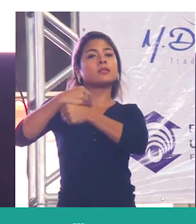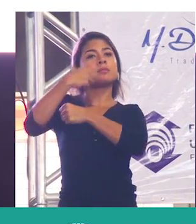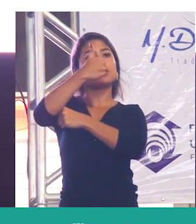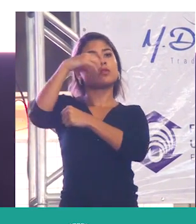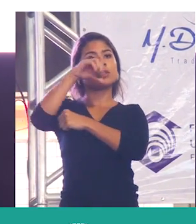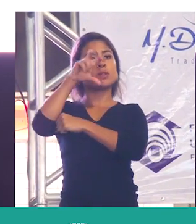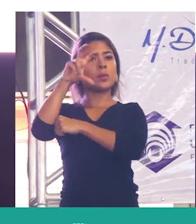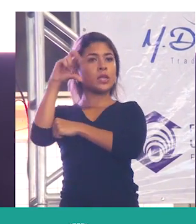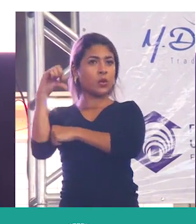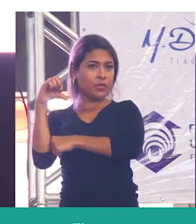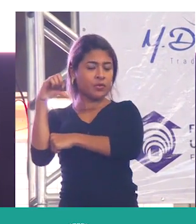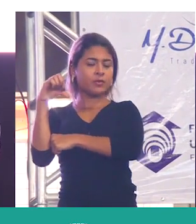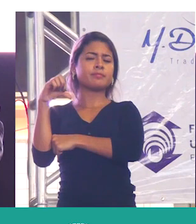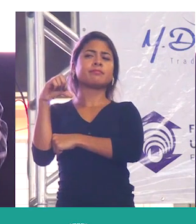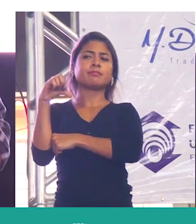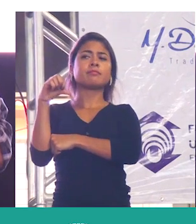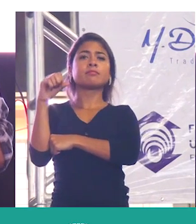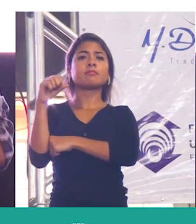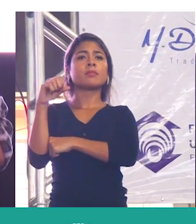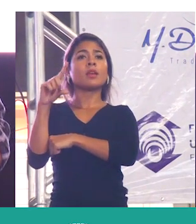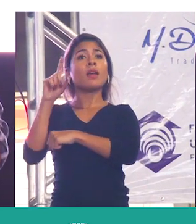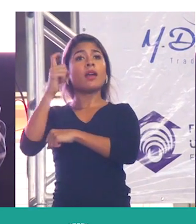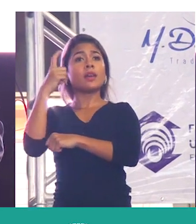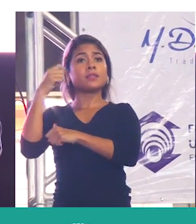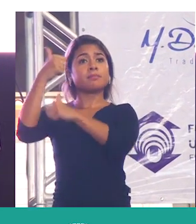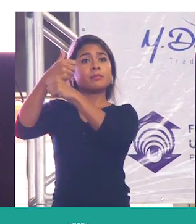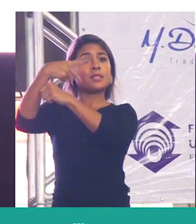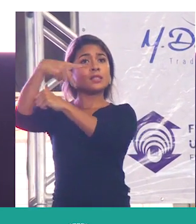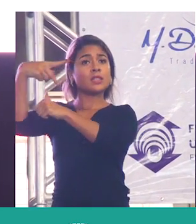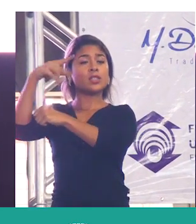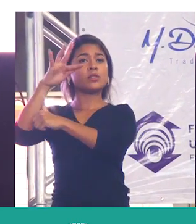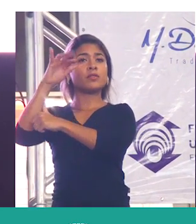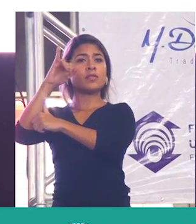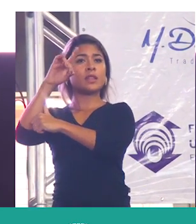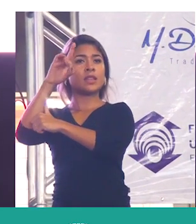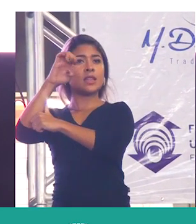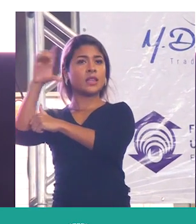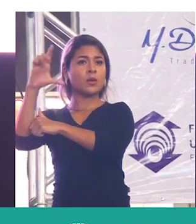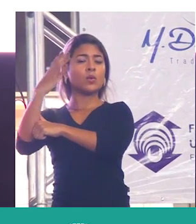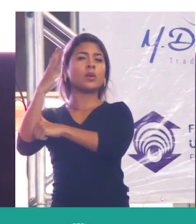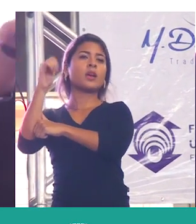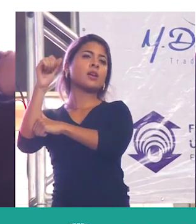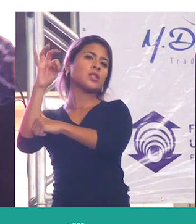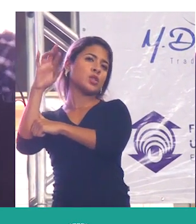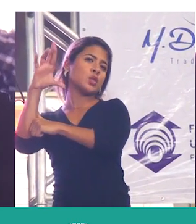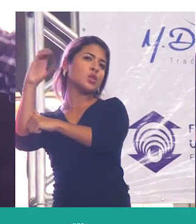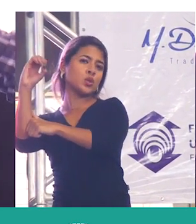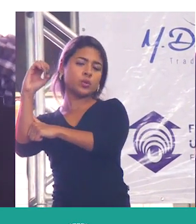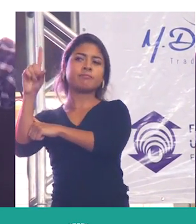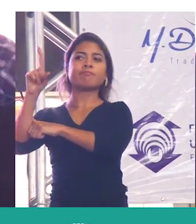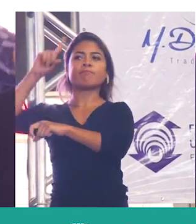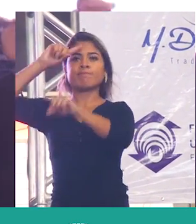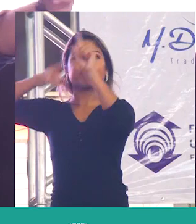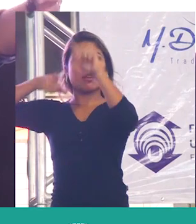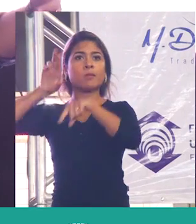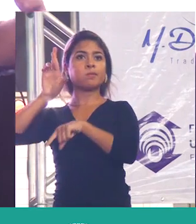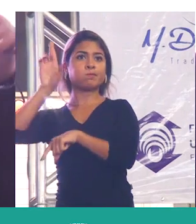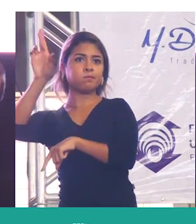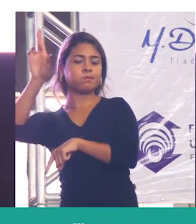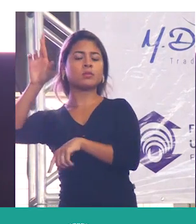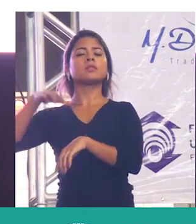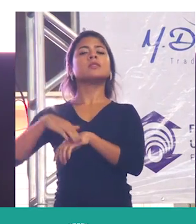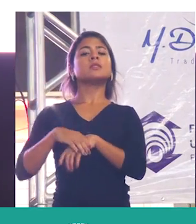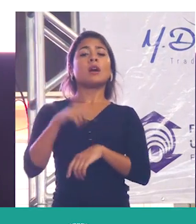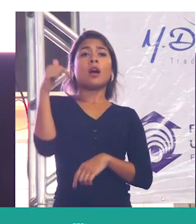1959. E aqui estamos mais ou menos um pouquinho depois disso. João Goulart propõe fazer um